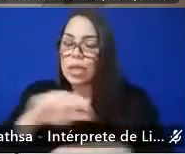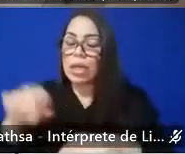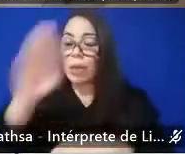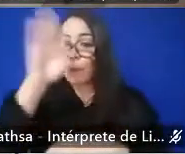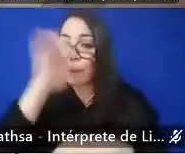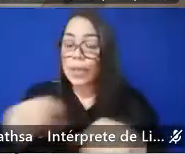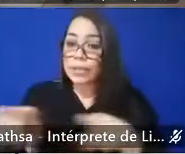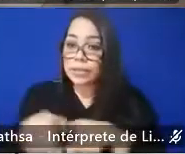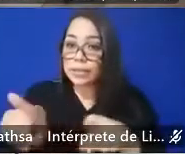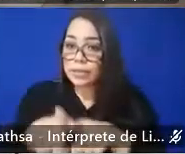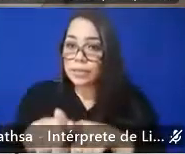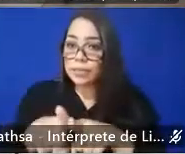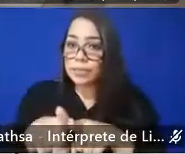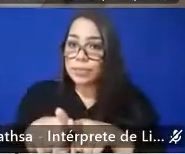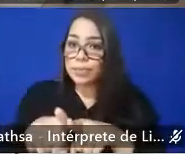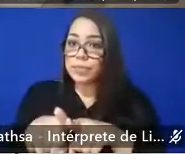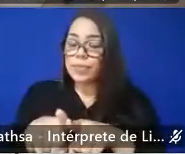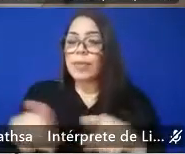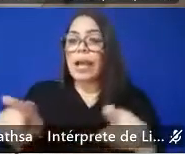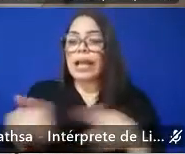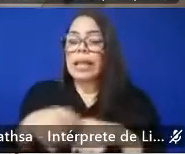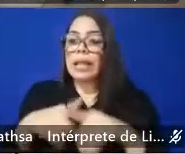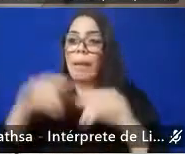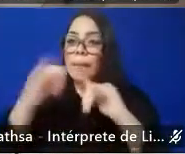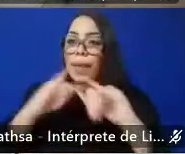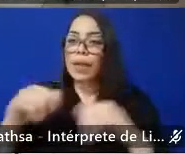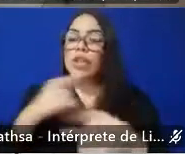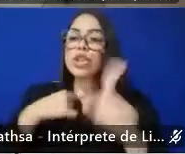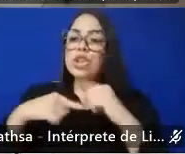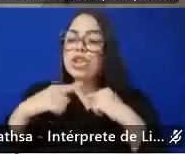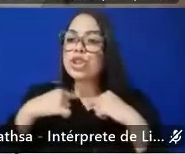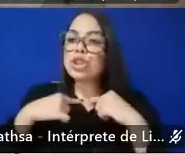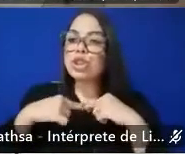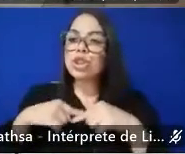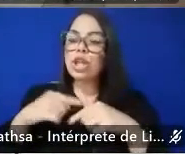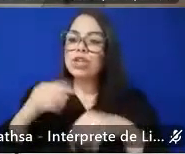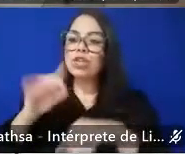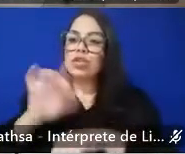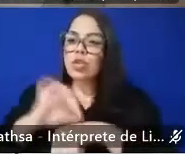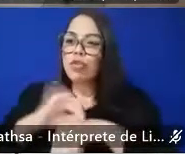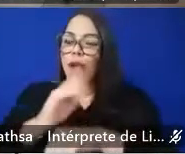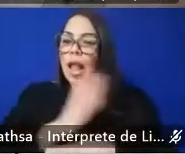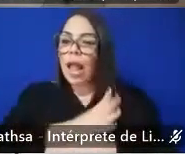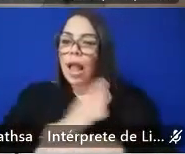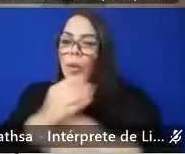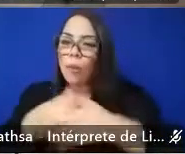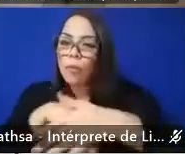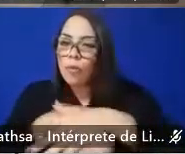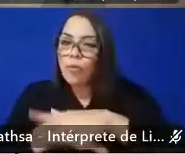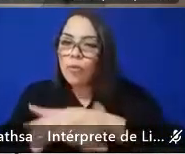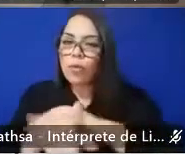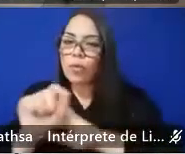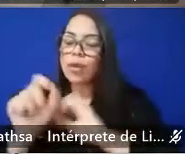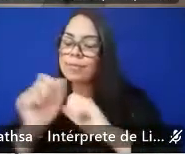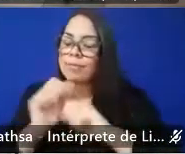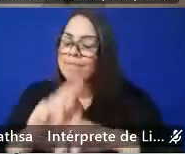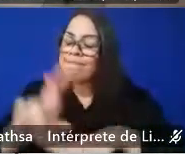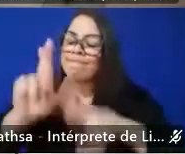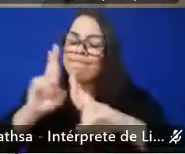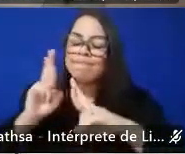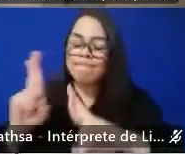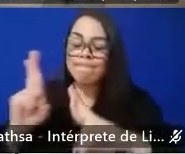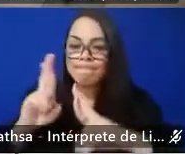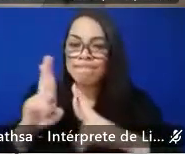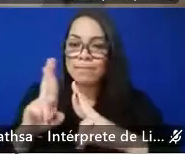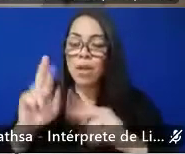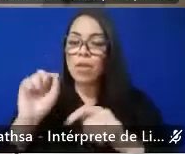aquela também aqui desejar do fundo do coração o aí nessa esperança de que farão